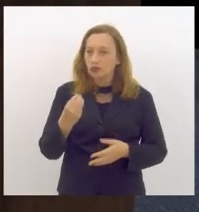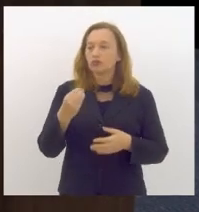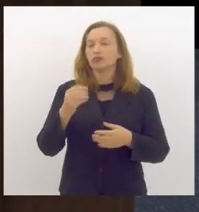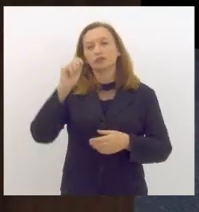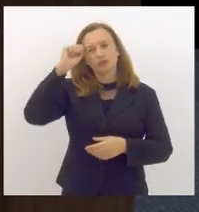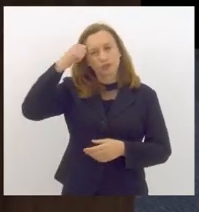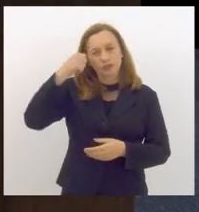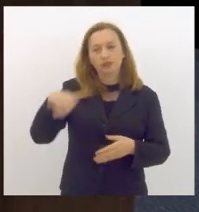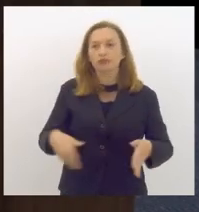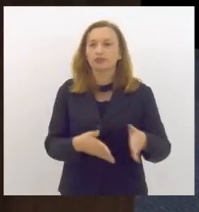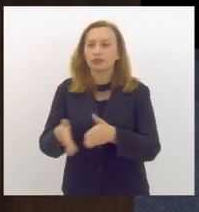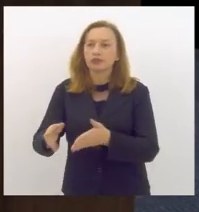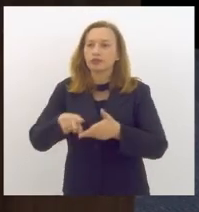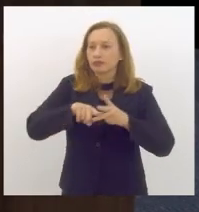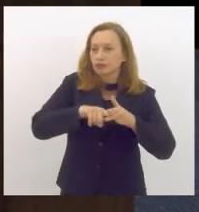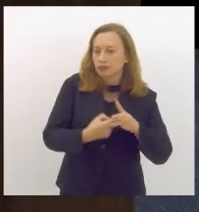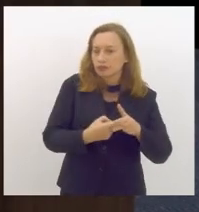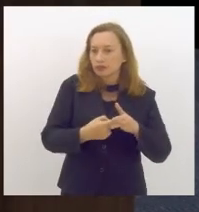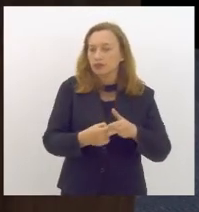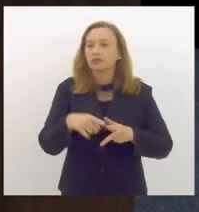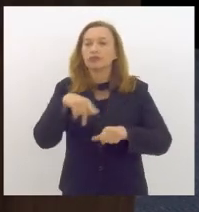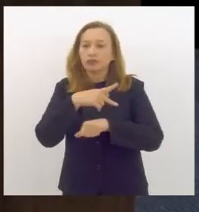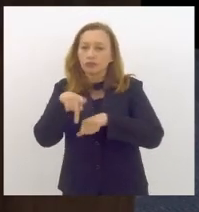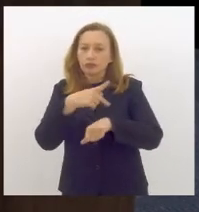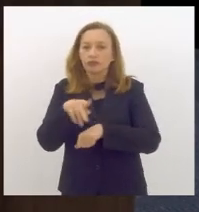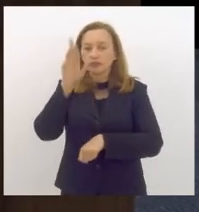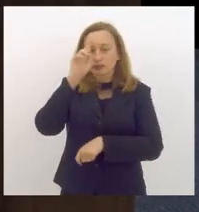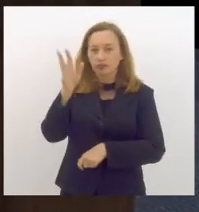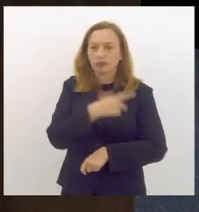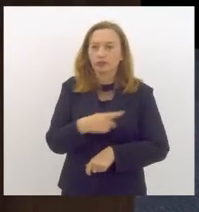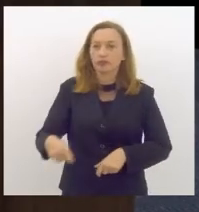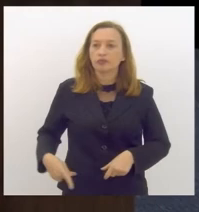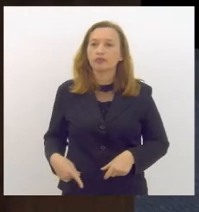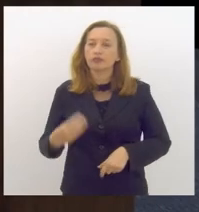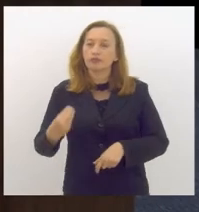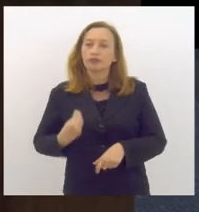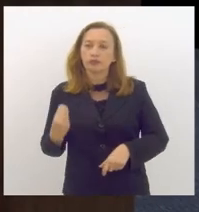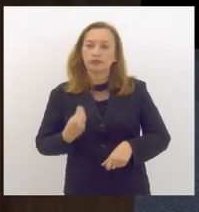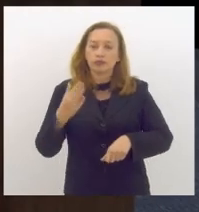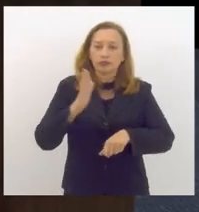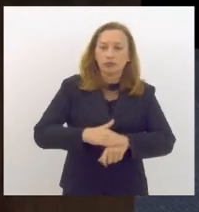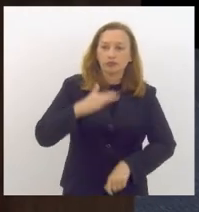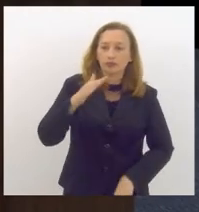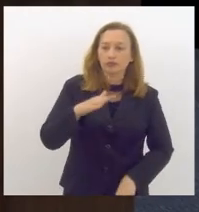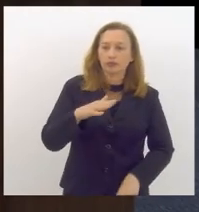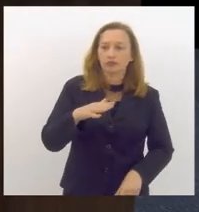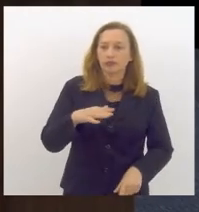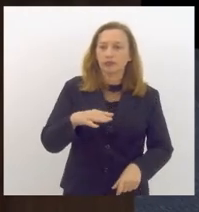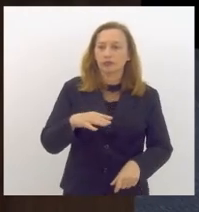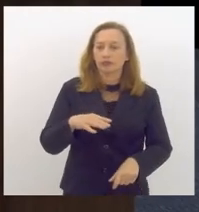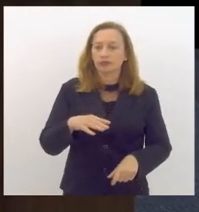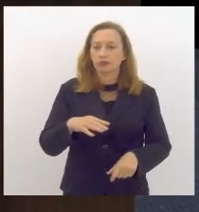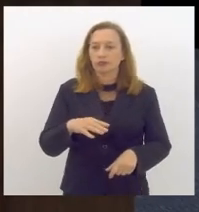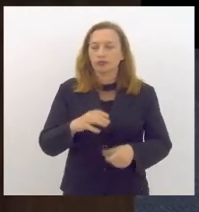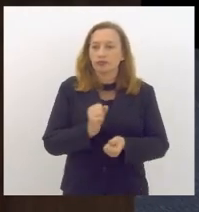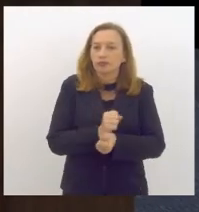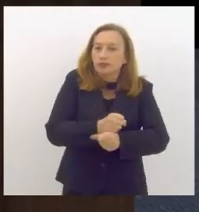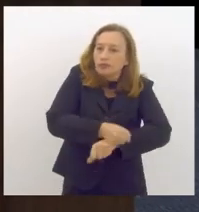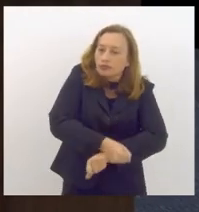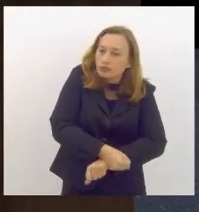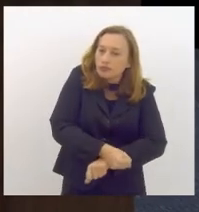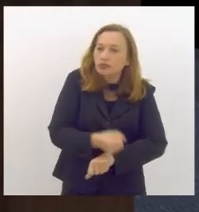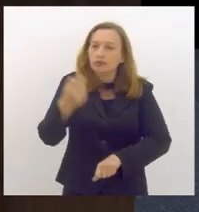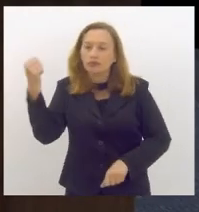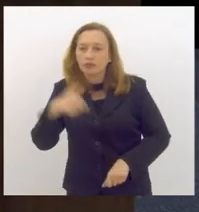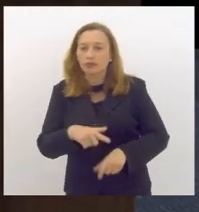caminha em busca da reparação. Esse é um país, senhor presidente, que viveu mais sob a égide da escravidão do